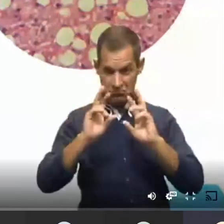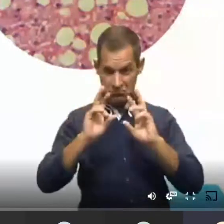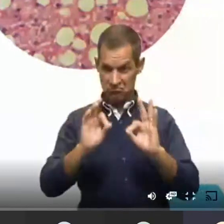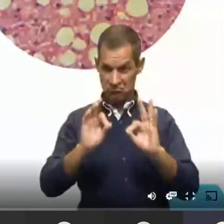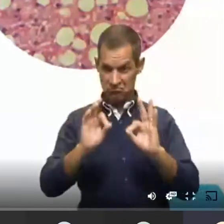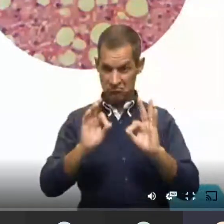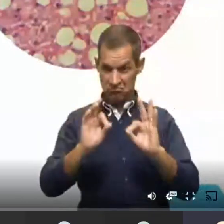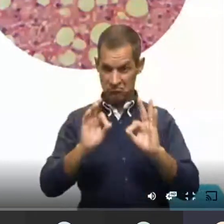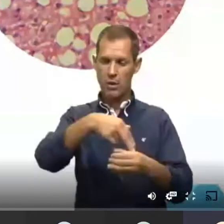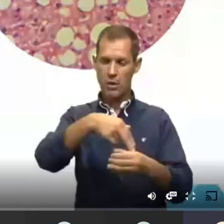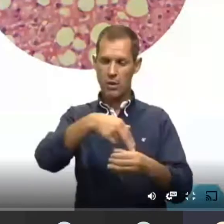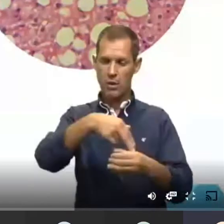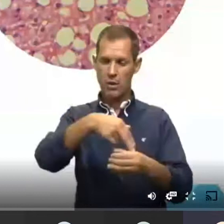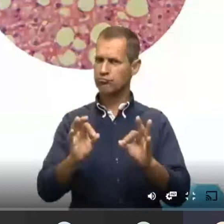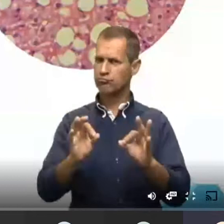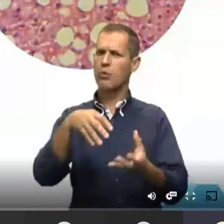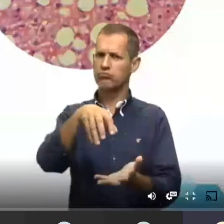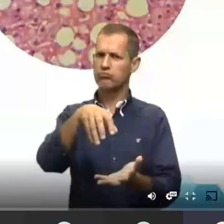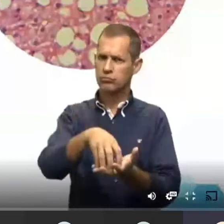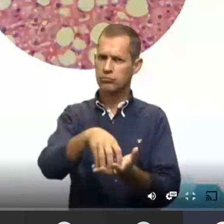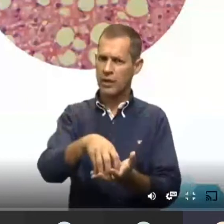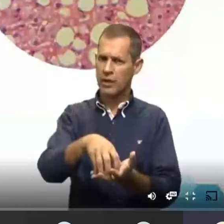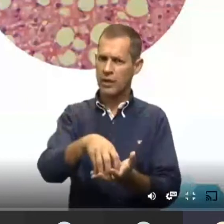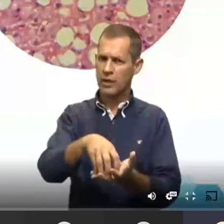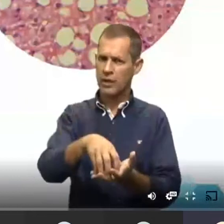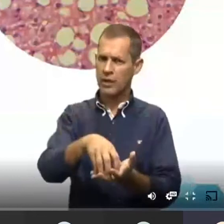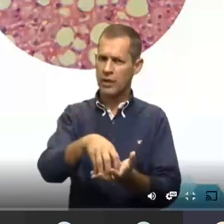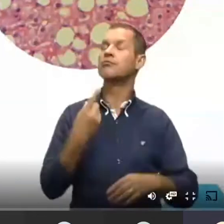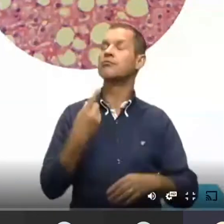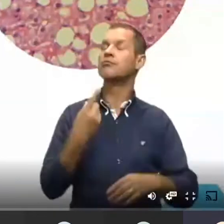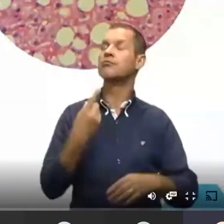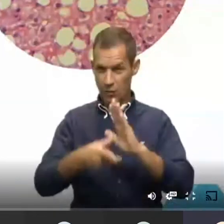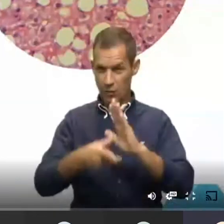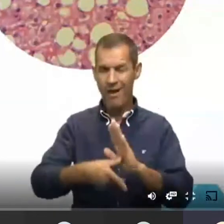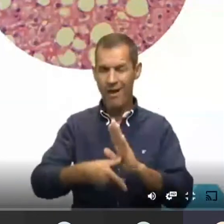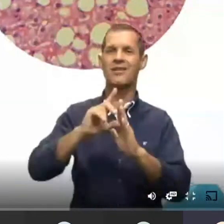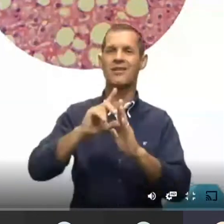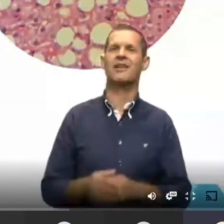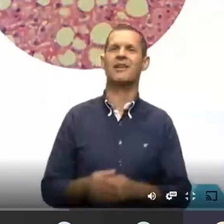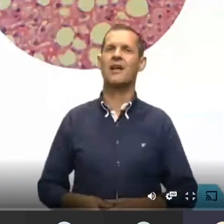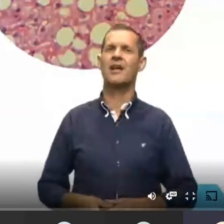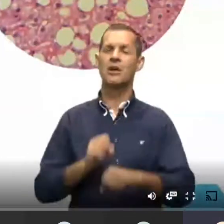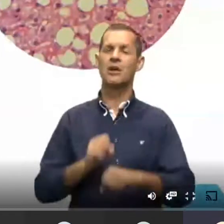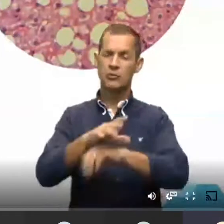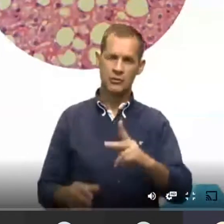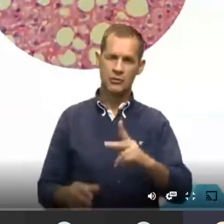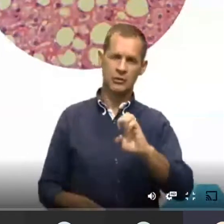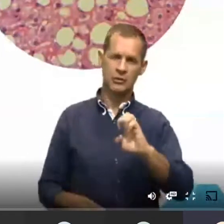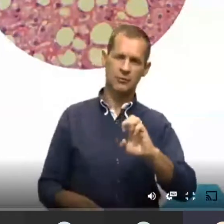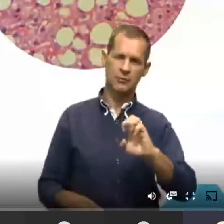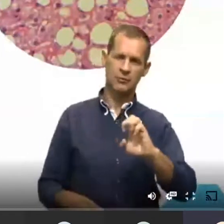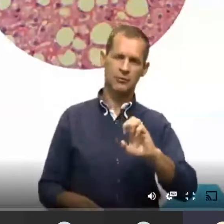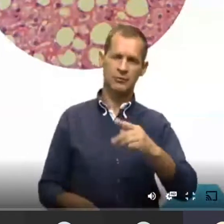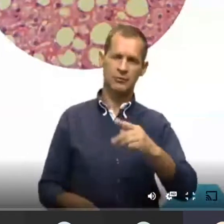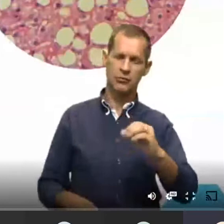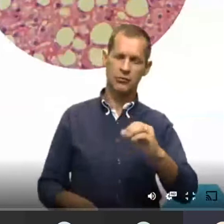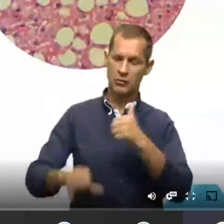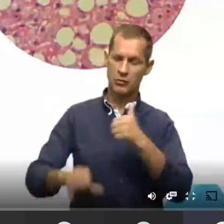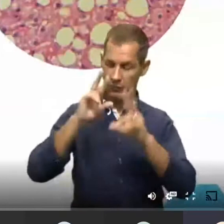delimitados. O núcleo está central, né? Diferente do que a gente acabou de ver aqui, né? Nas lâminas de hepatócitos